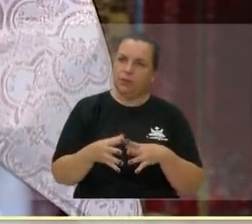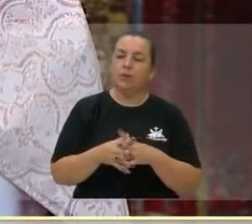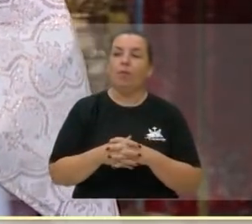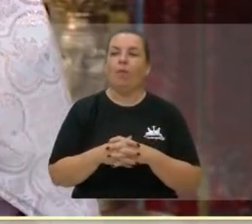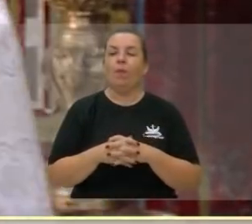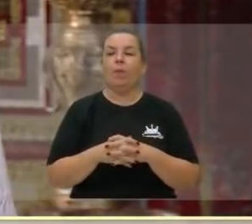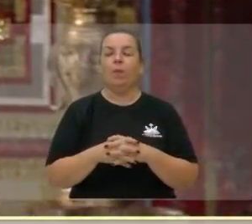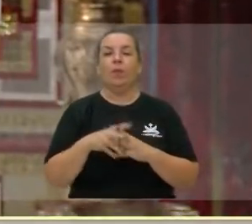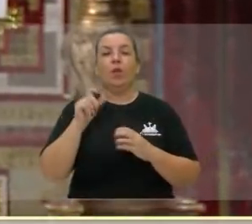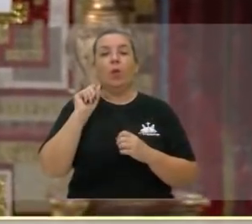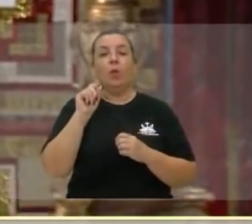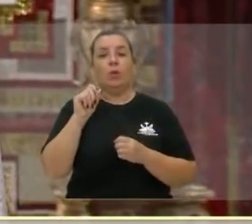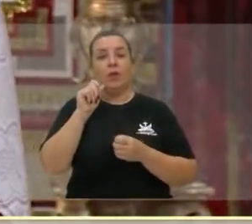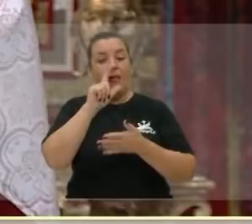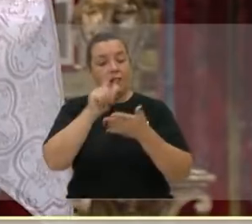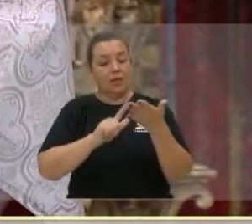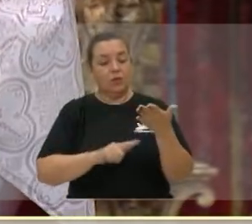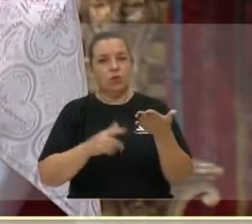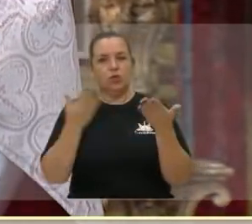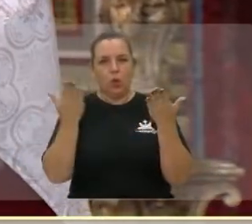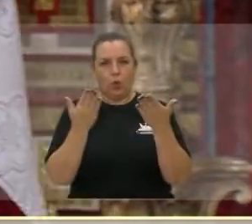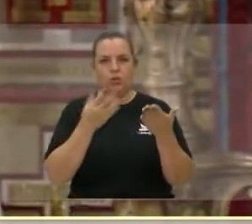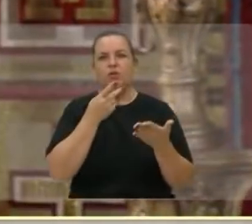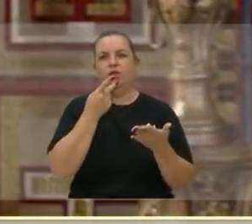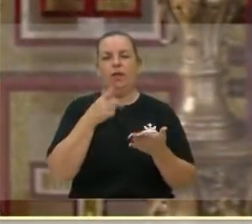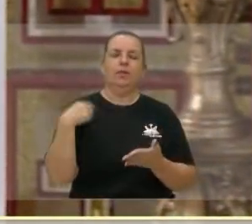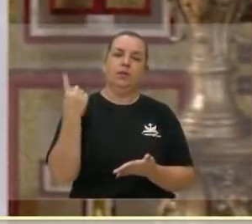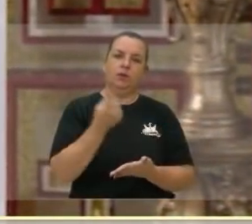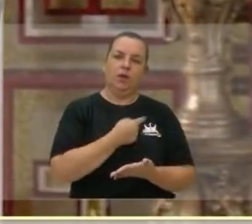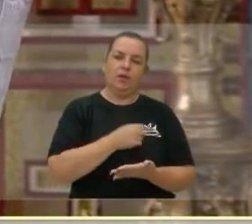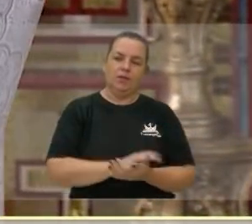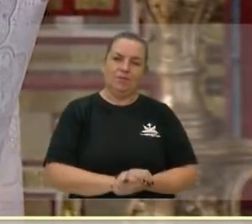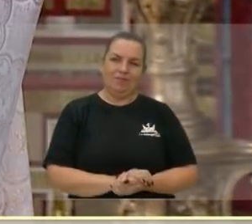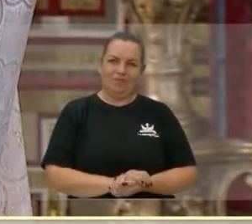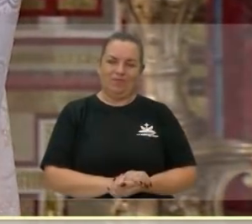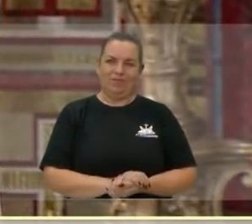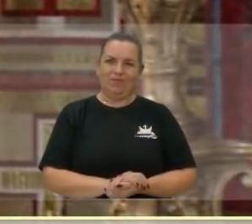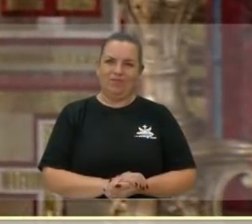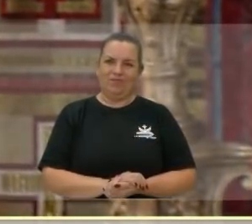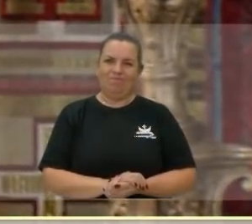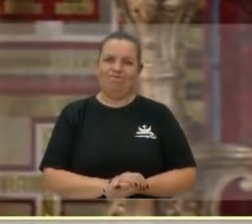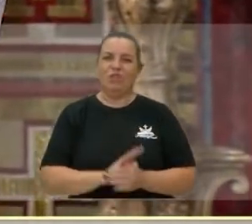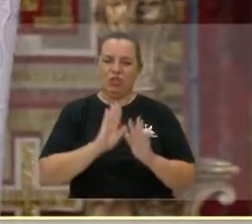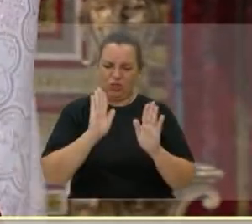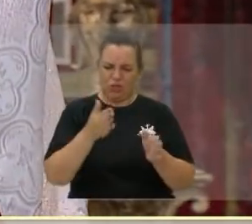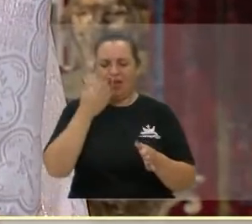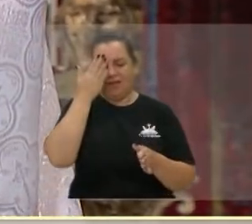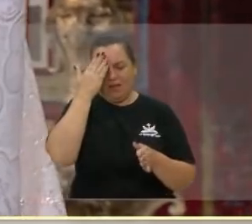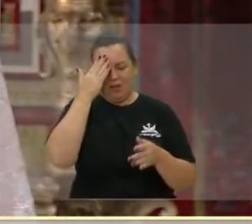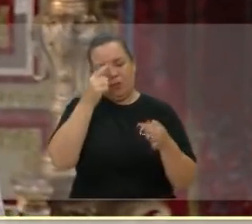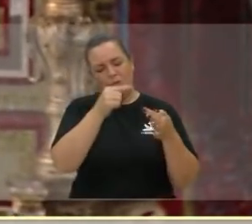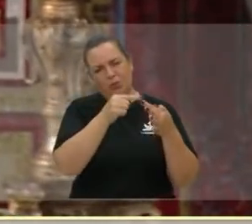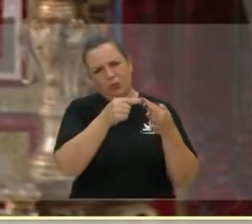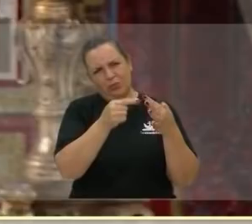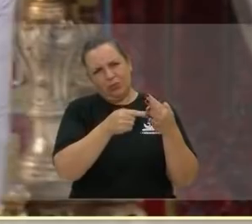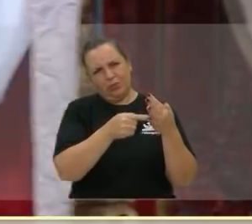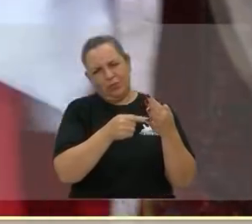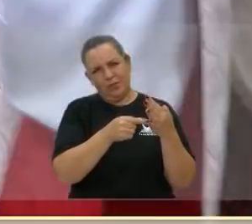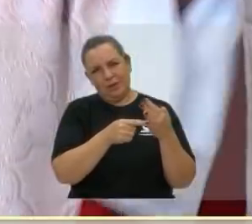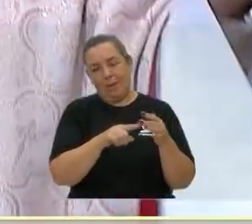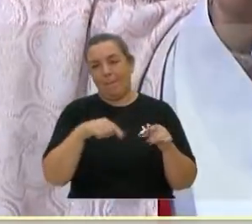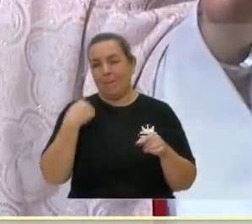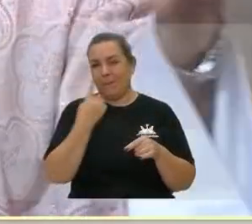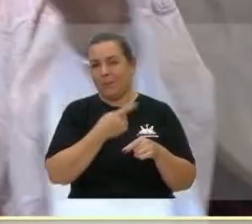o que a liturgia quer nos dizer? Já tem pistas ali, mas que nós, se